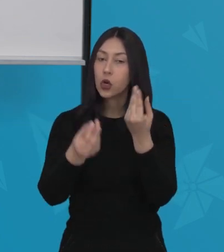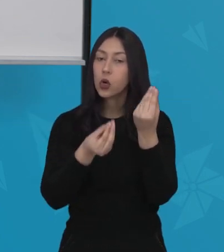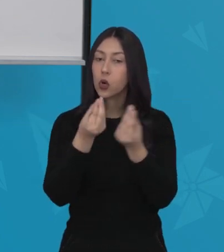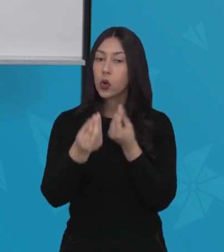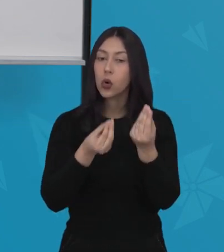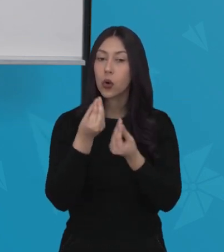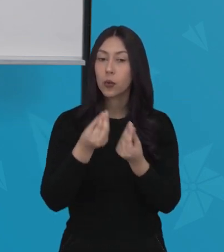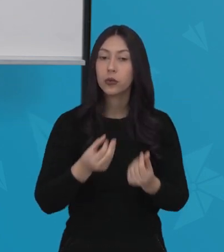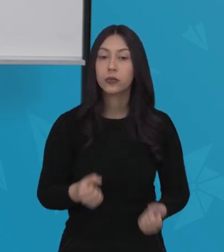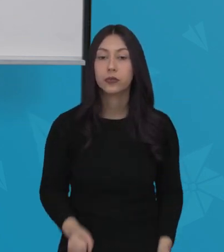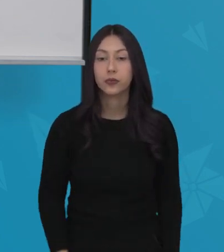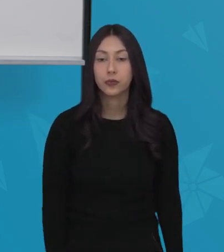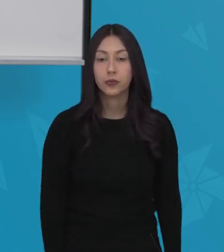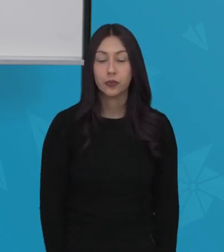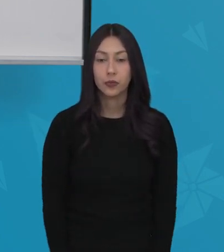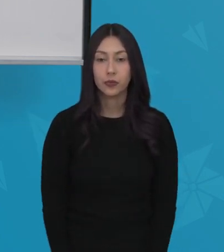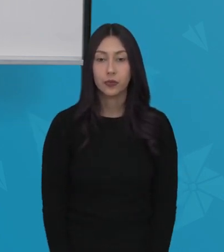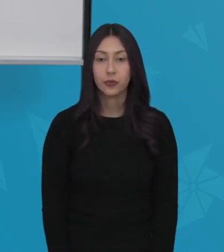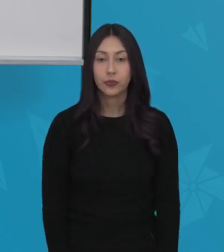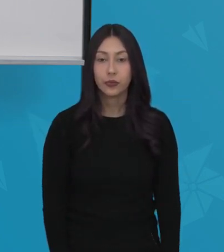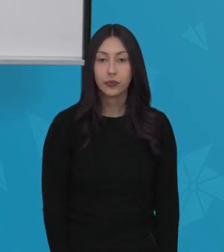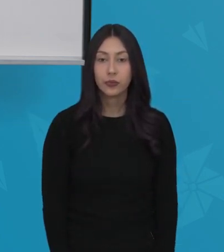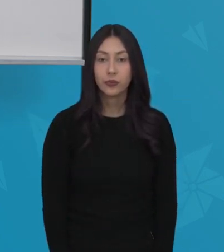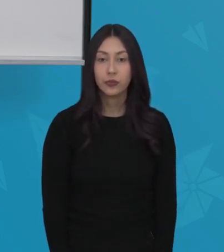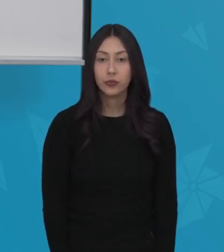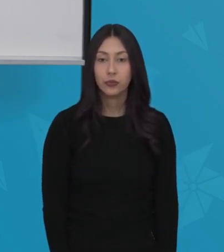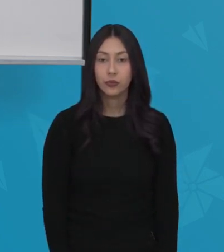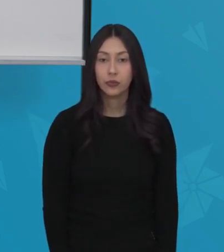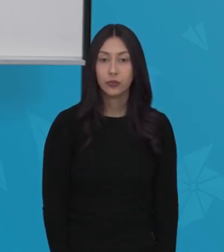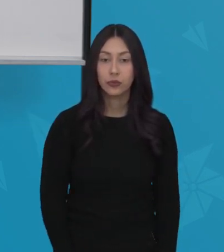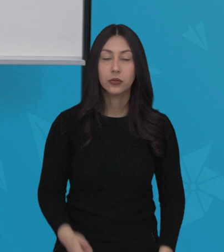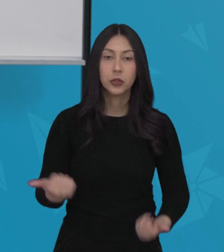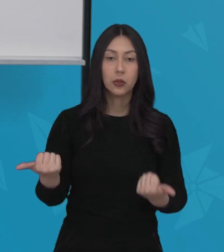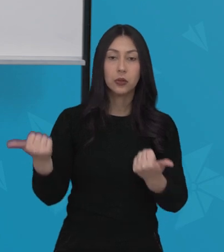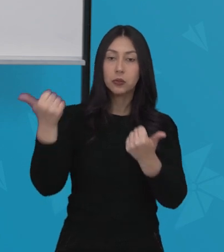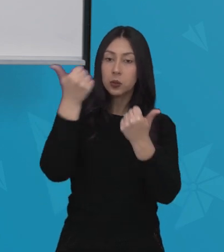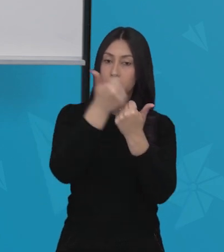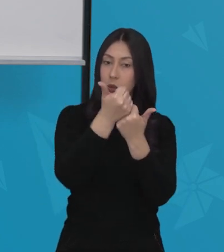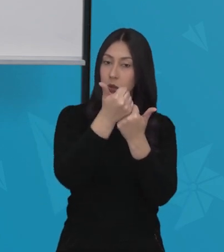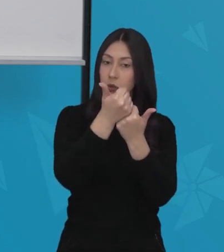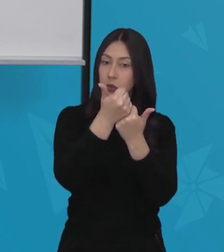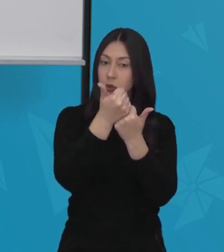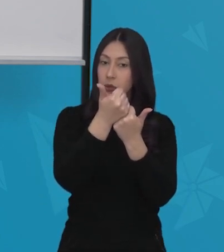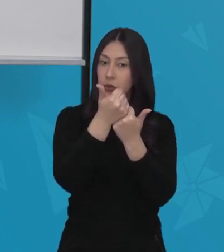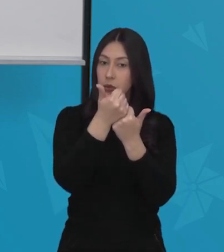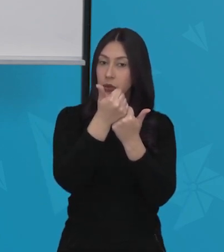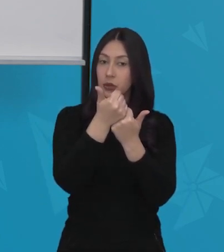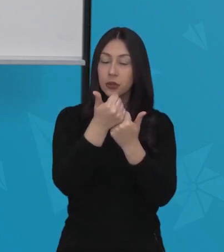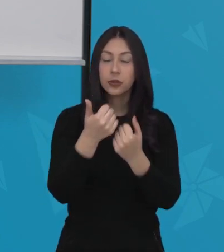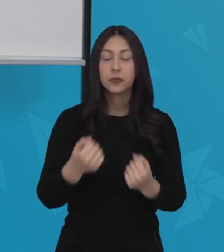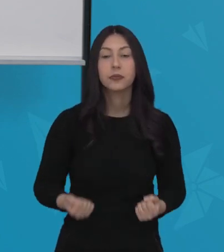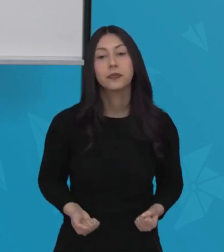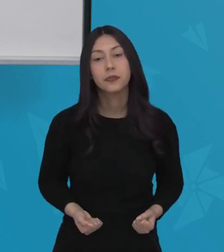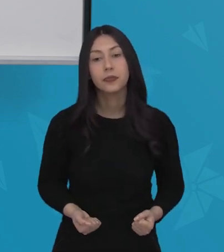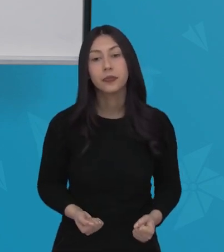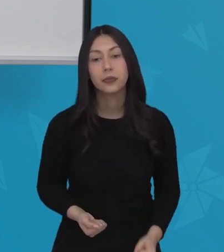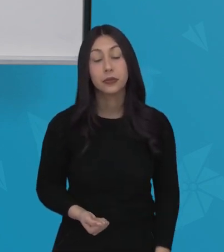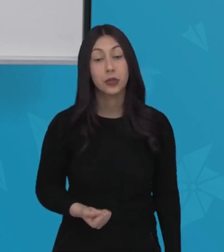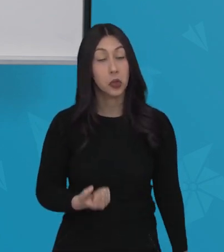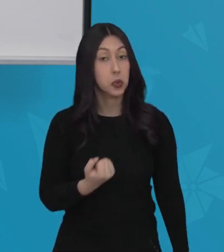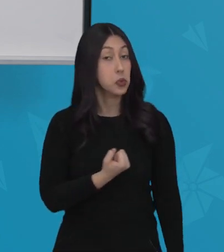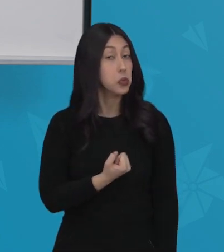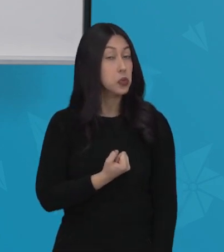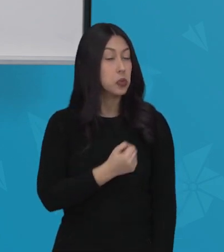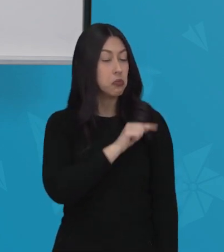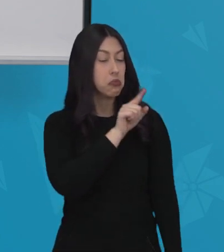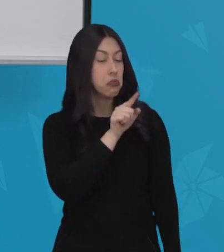maneira. Ó. A gente vai ter que esse número aqui a gente quer descobrir, vamos chamar de número n. O nosso número n